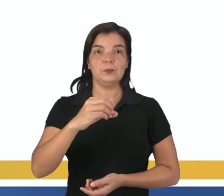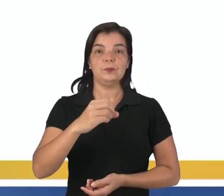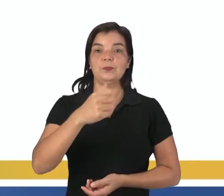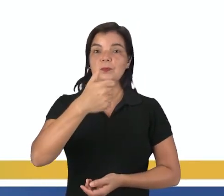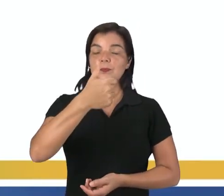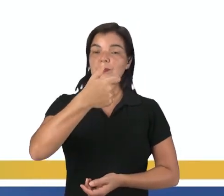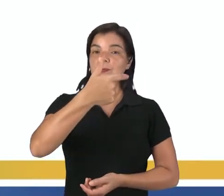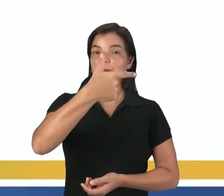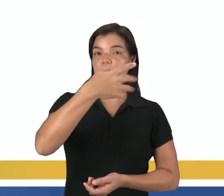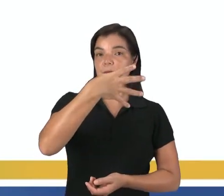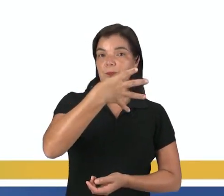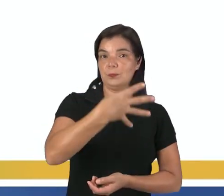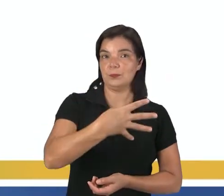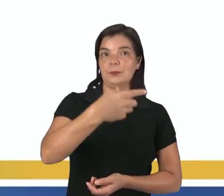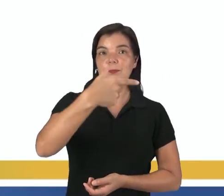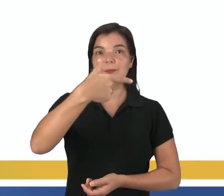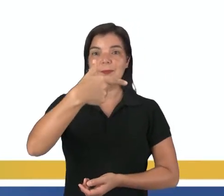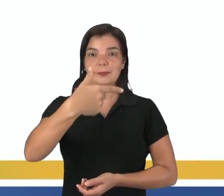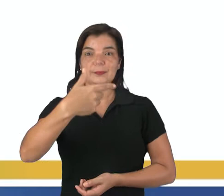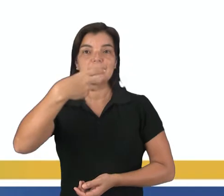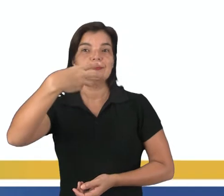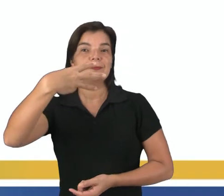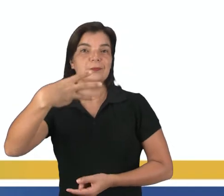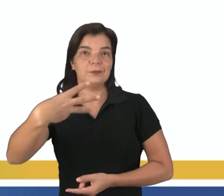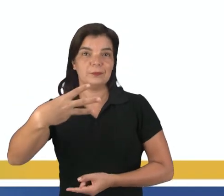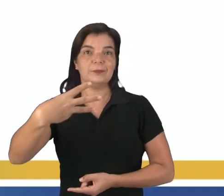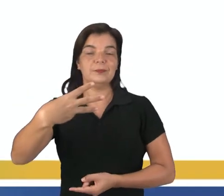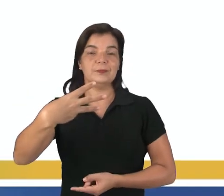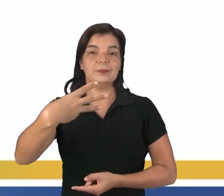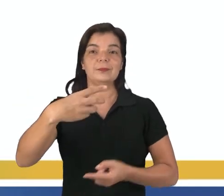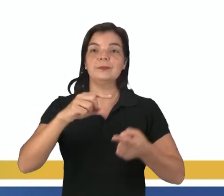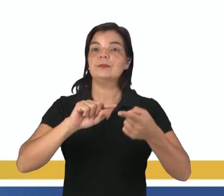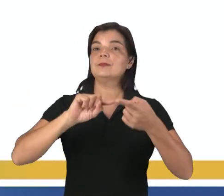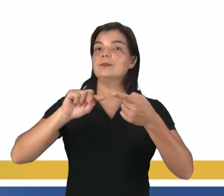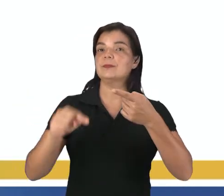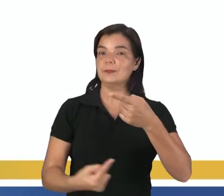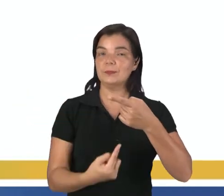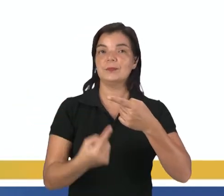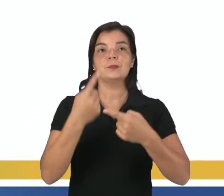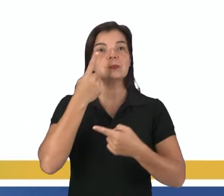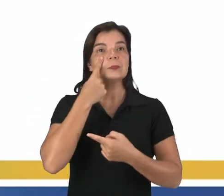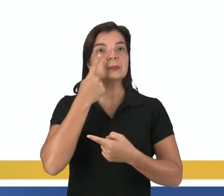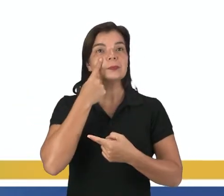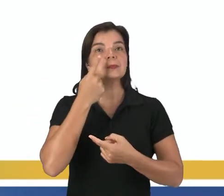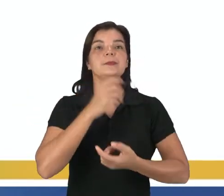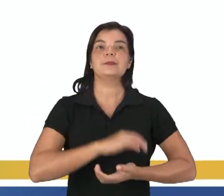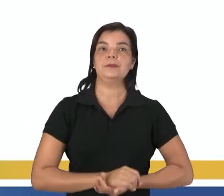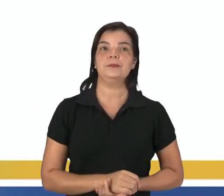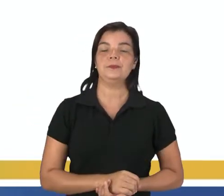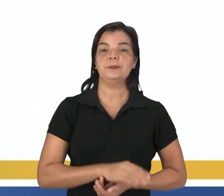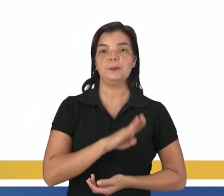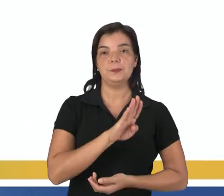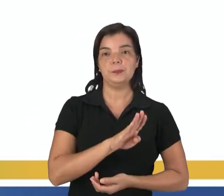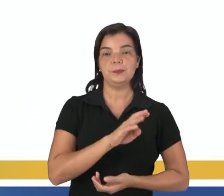423 milésimos. Observe aí a representação em fração dessa leitura. Letra